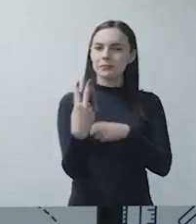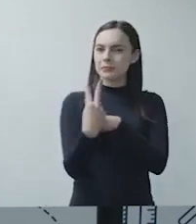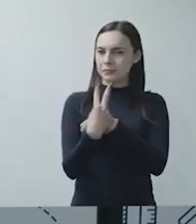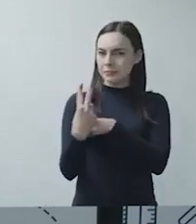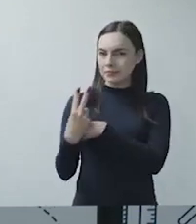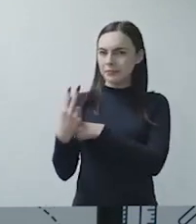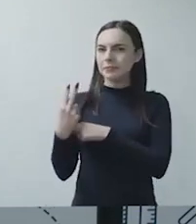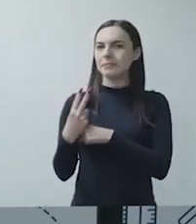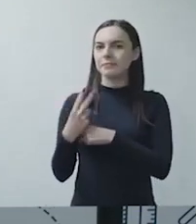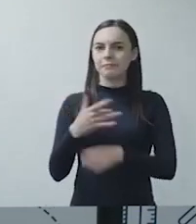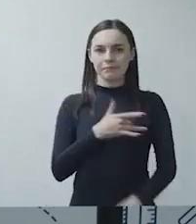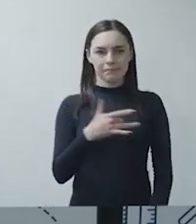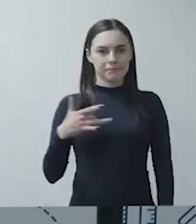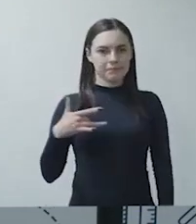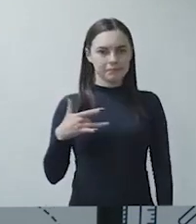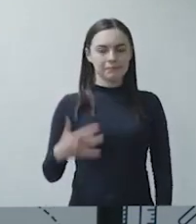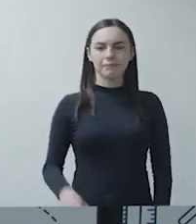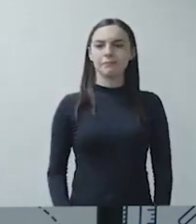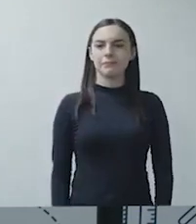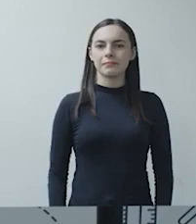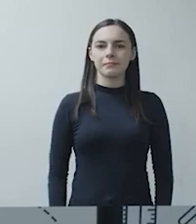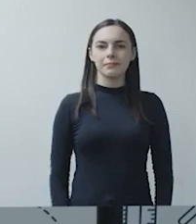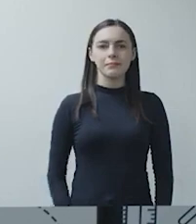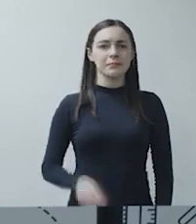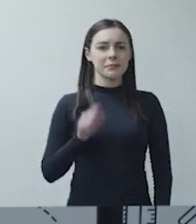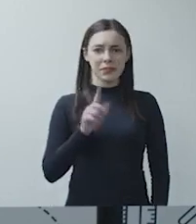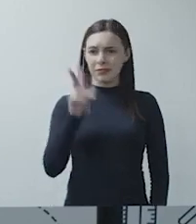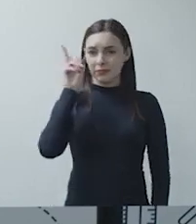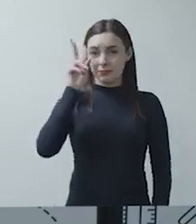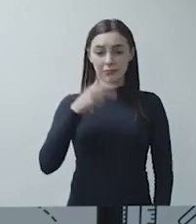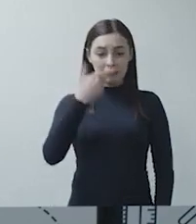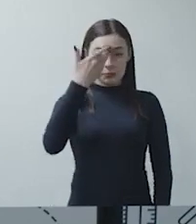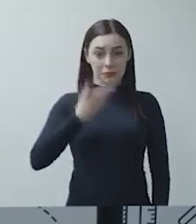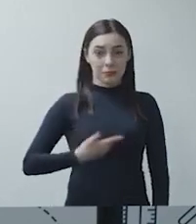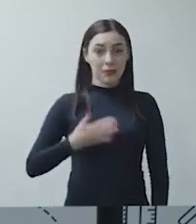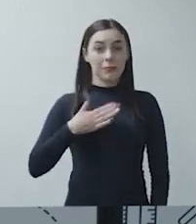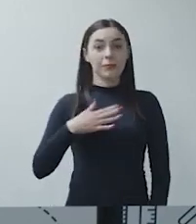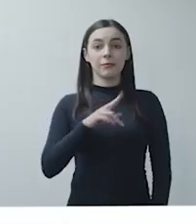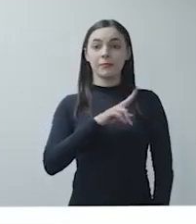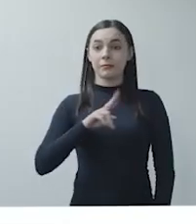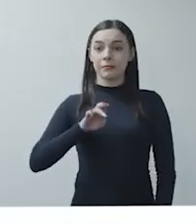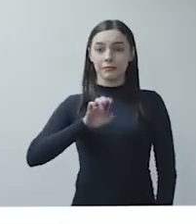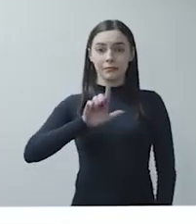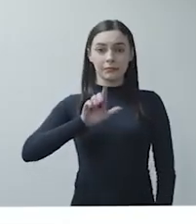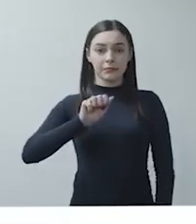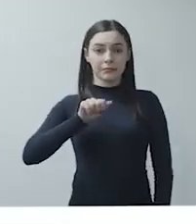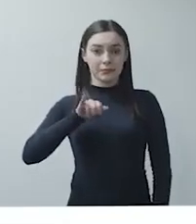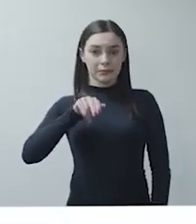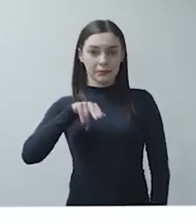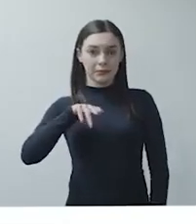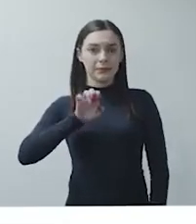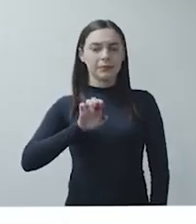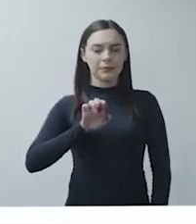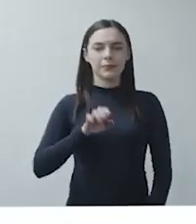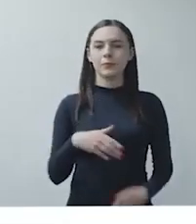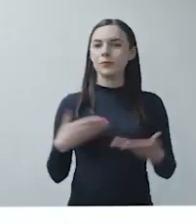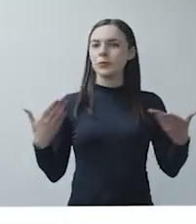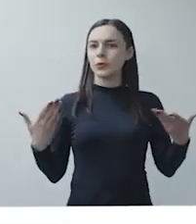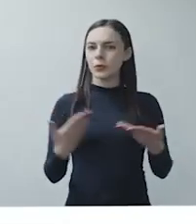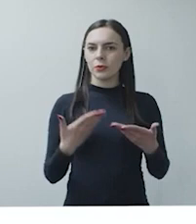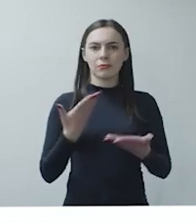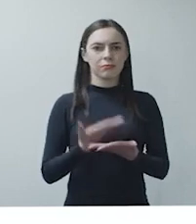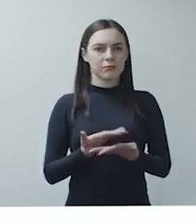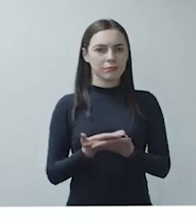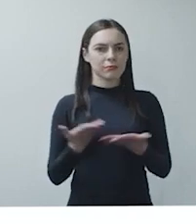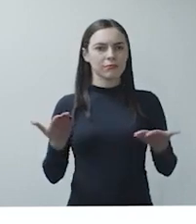cuidado para a nossa saúde. Para quem não se recorda de mim, eu sou a professora Elaine e estarei trabalhando com vocês